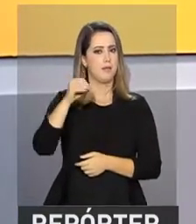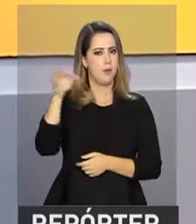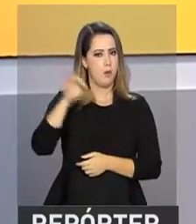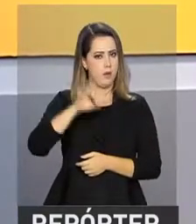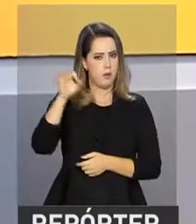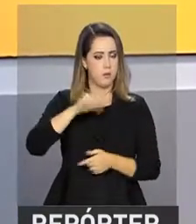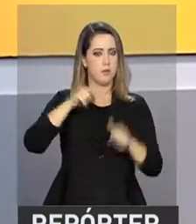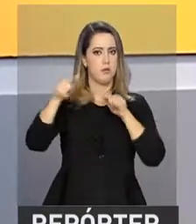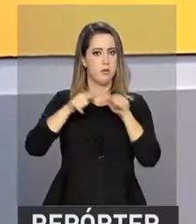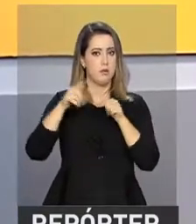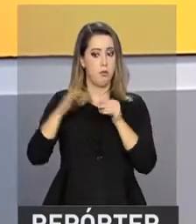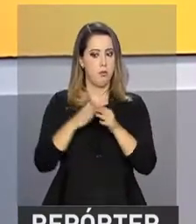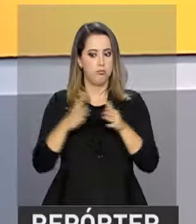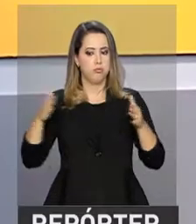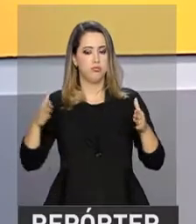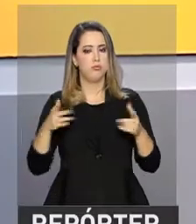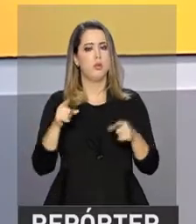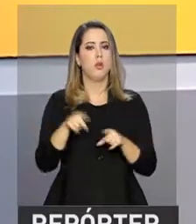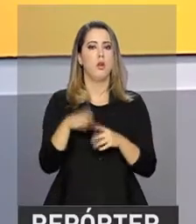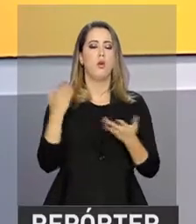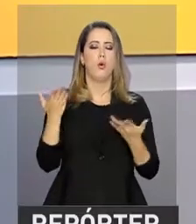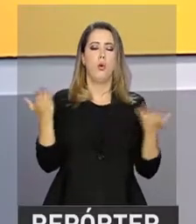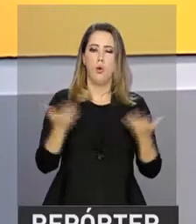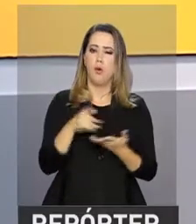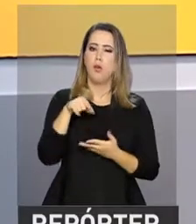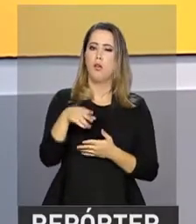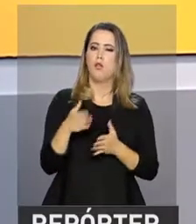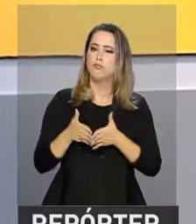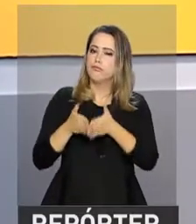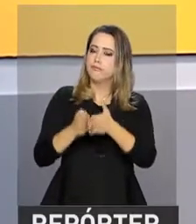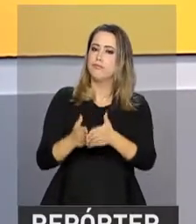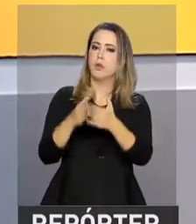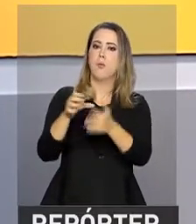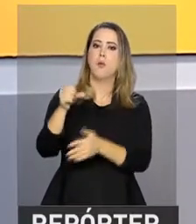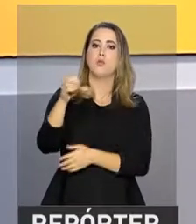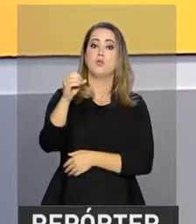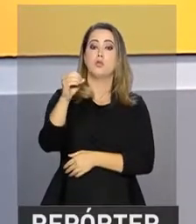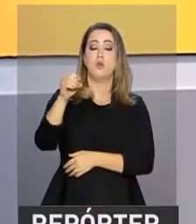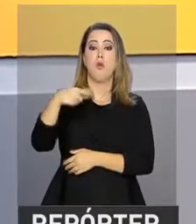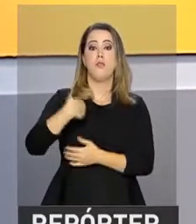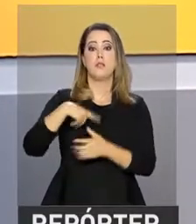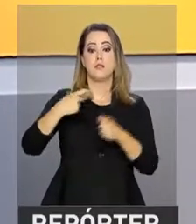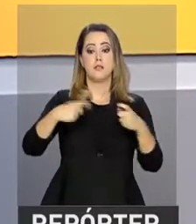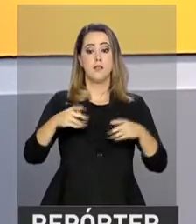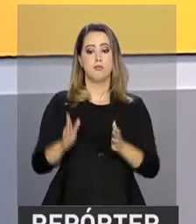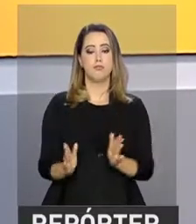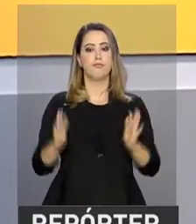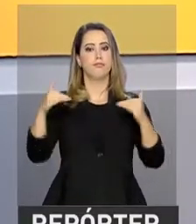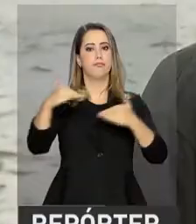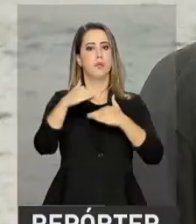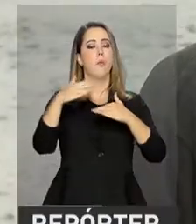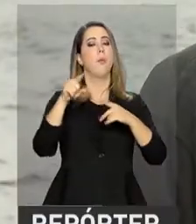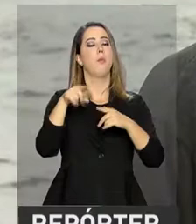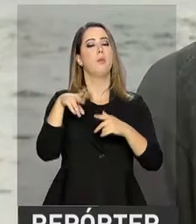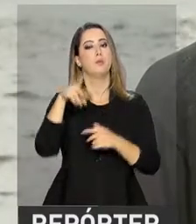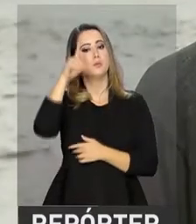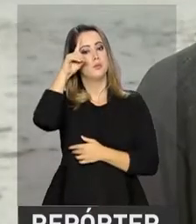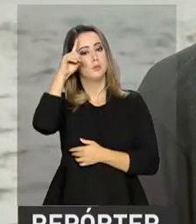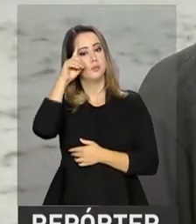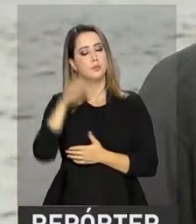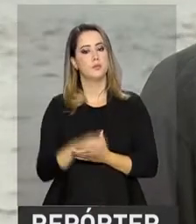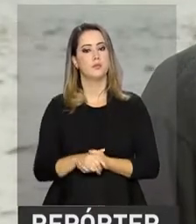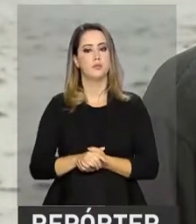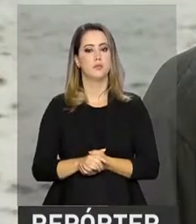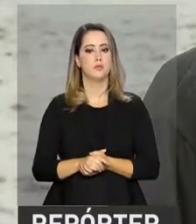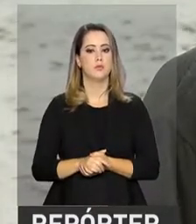capacidade de operação. Agora, cada navio pode movimentar até 900 contêineres a mais por dia. O